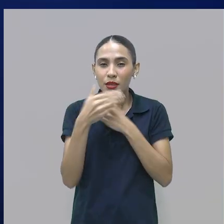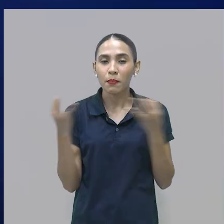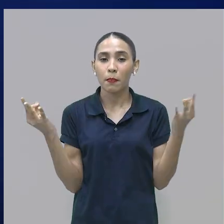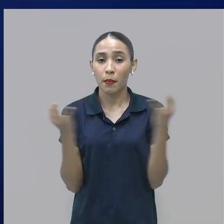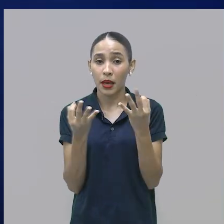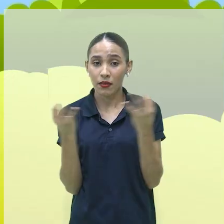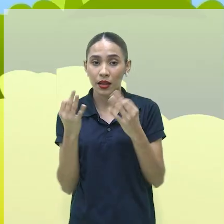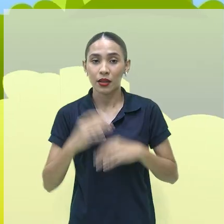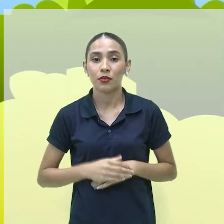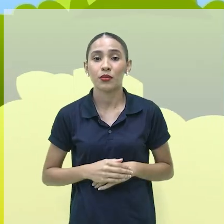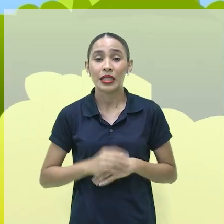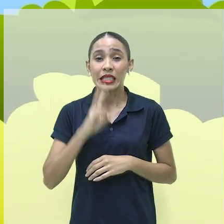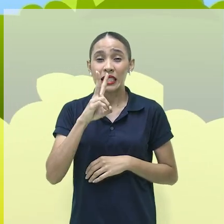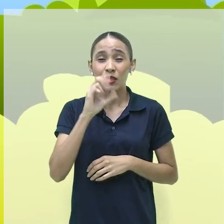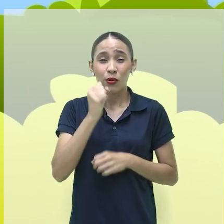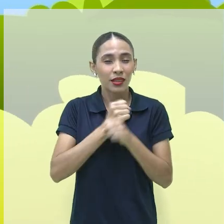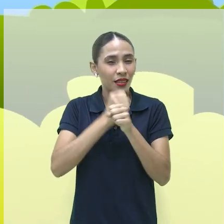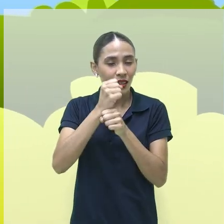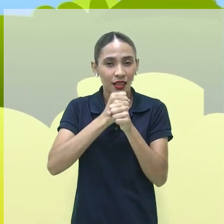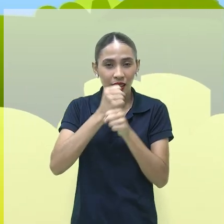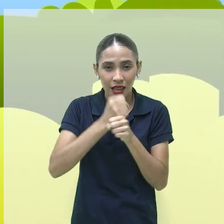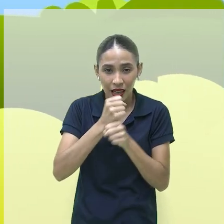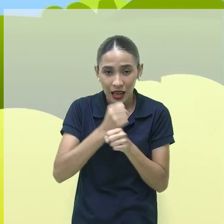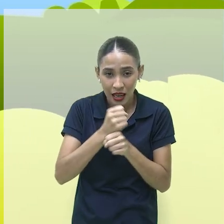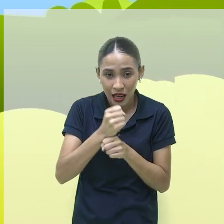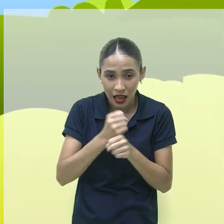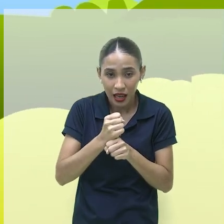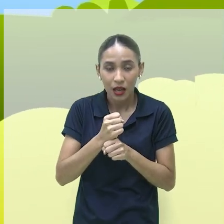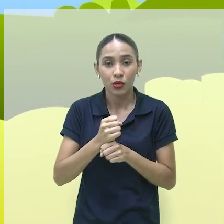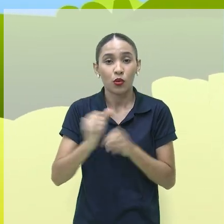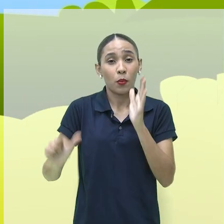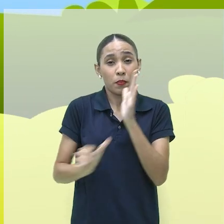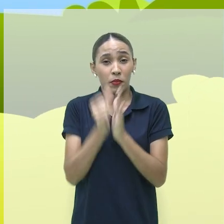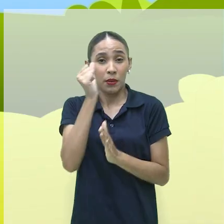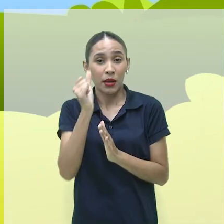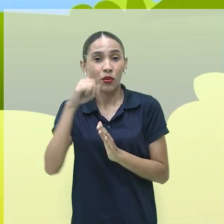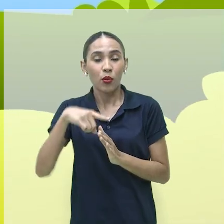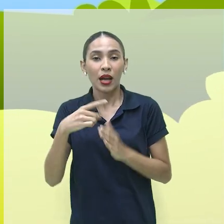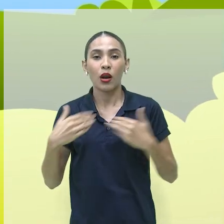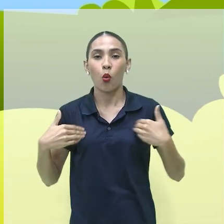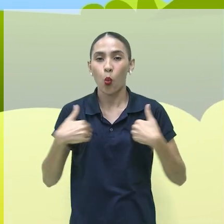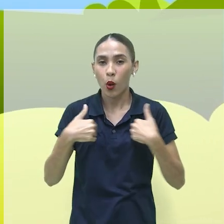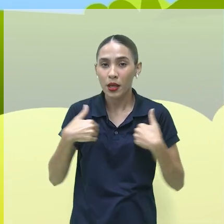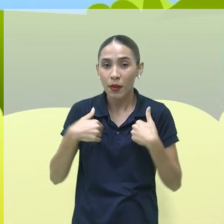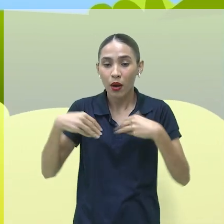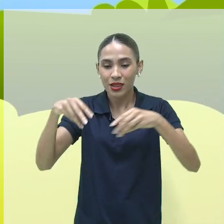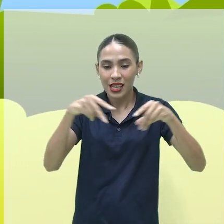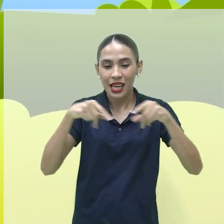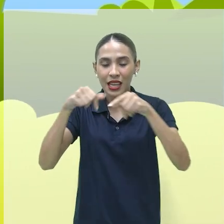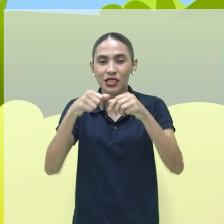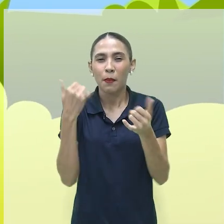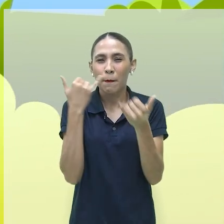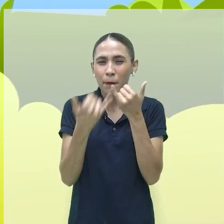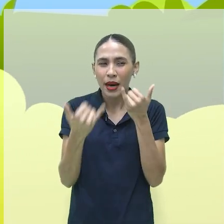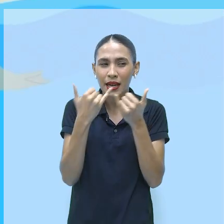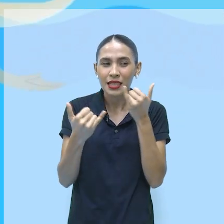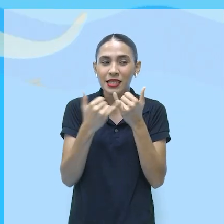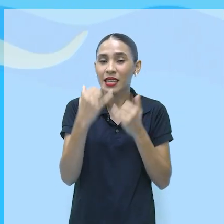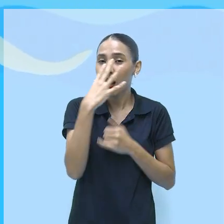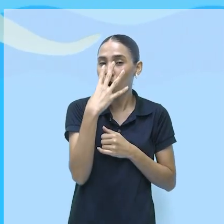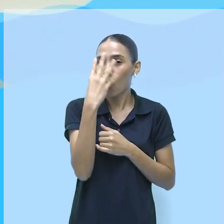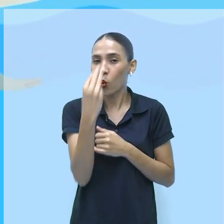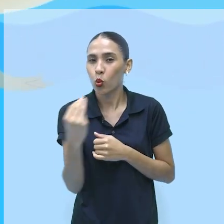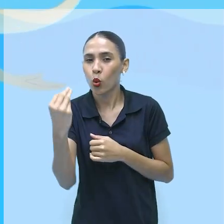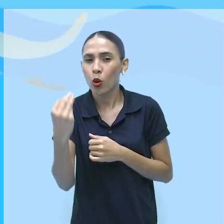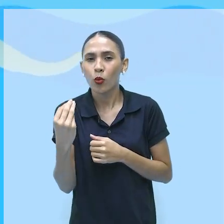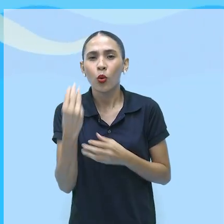segredo incrível. Há 50 milhões de anos, seu ancestral era um animal terrestre parecido com um lobo. Como